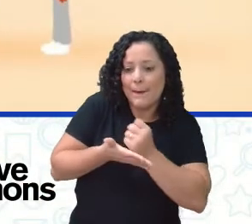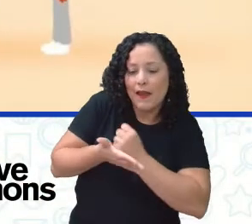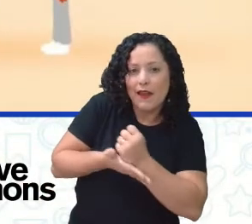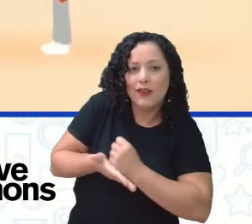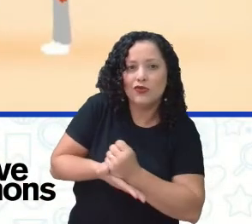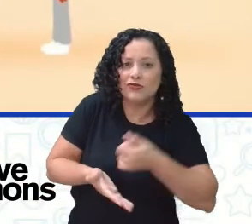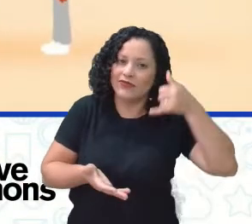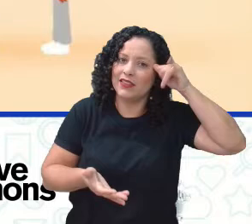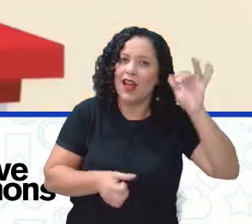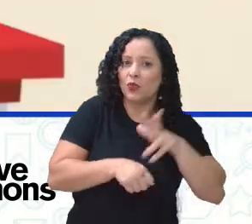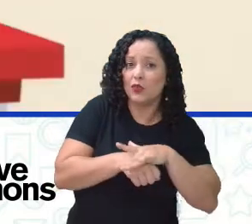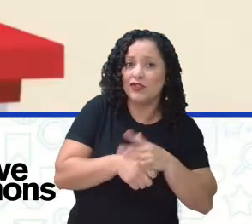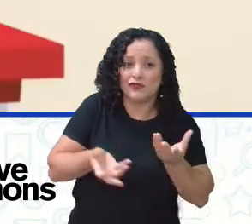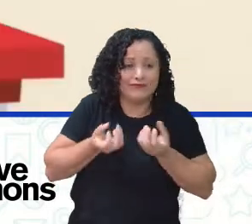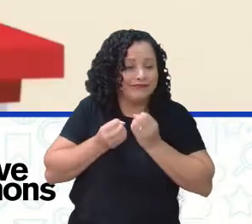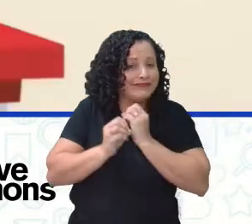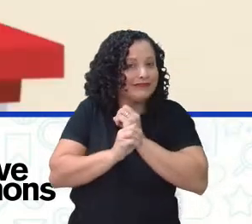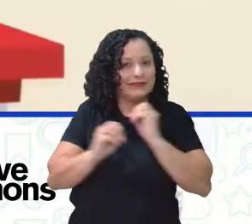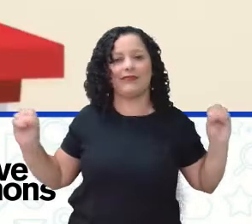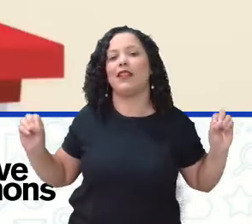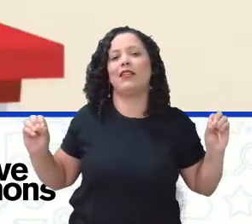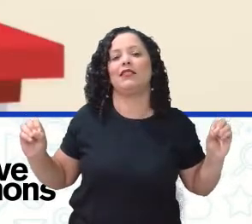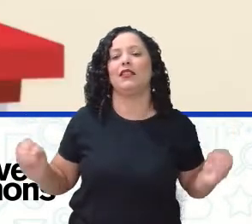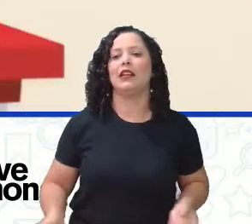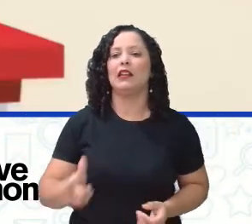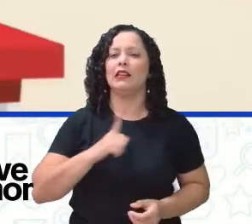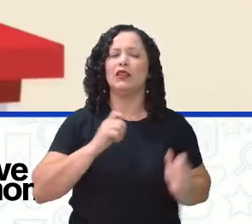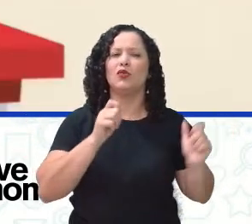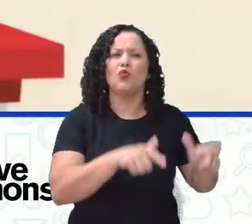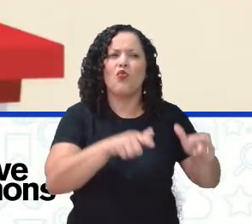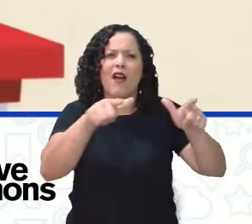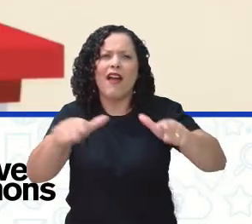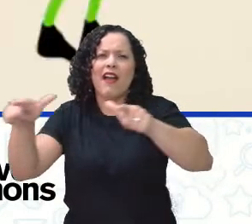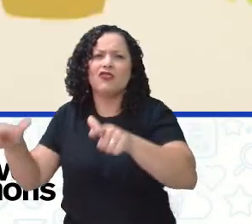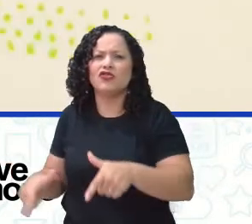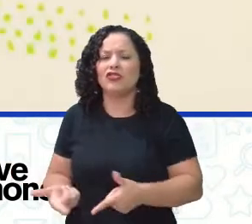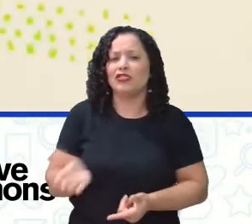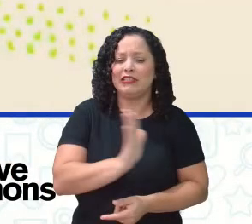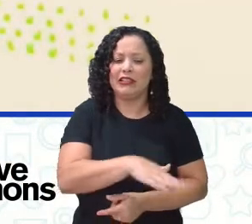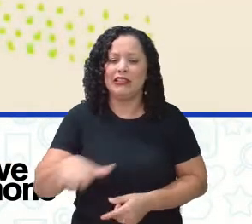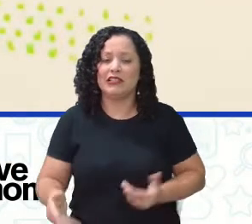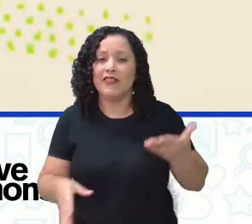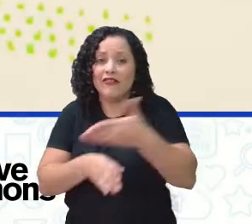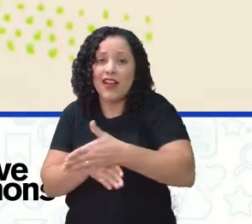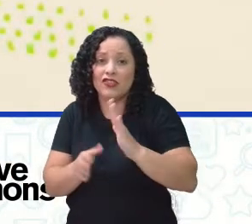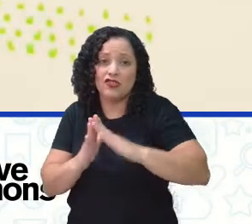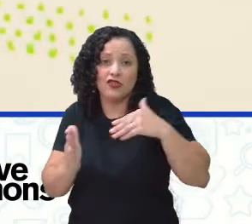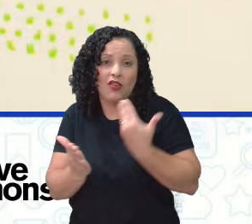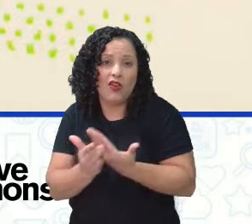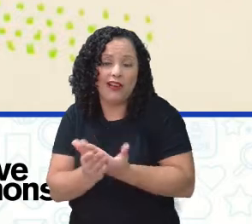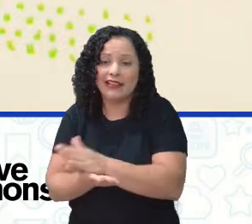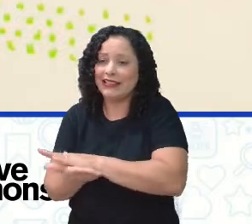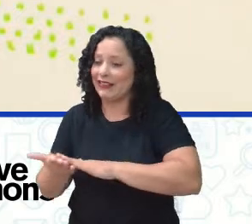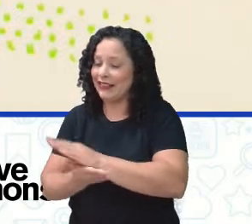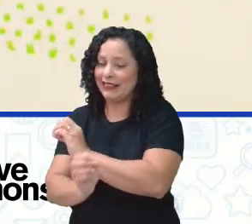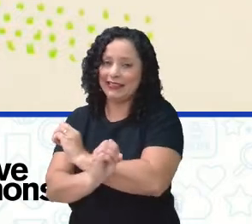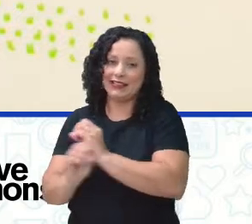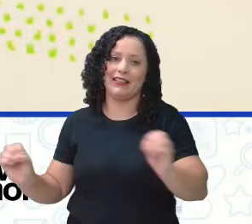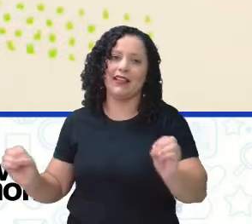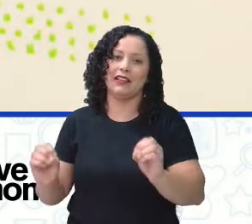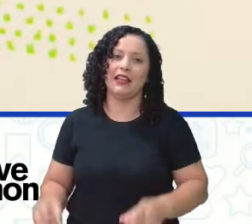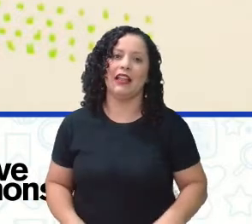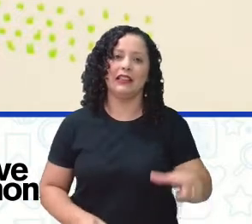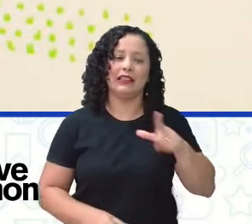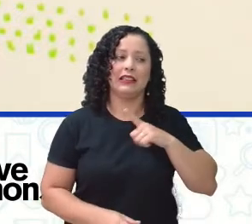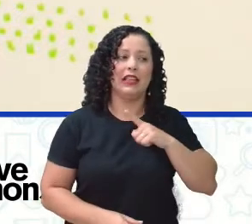prevenir doenças. Em alguns lugares, as crianças não entendem o motivo de ir à escola. Em outros, milhões de crianças querem ir